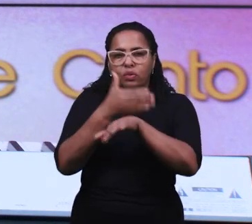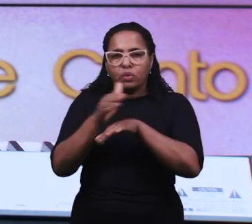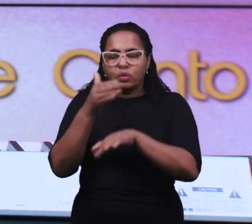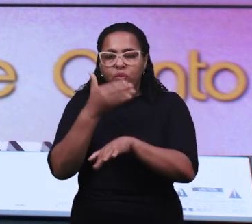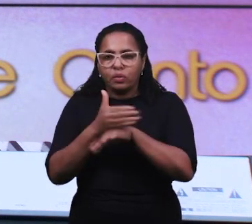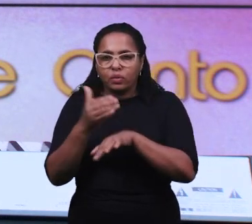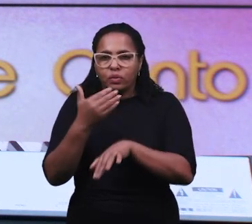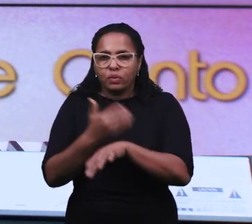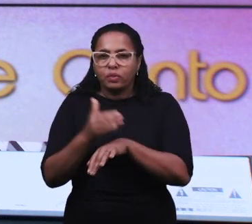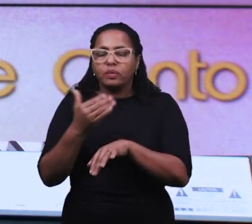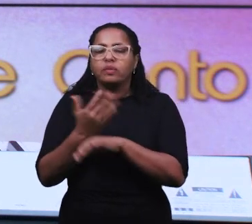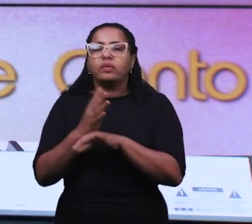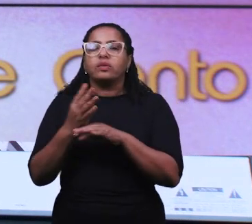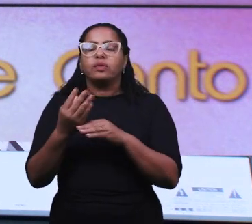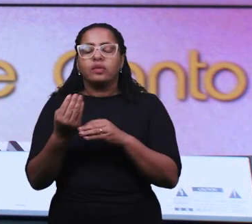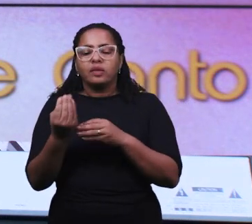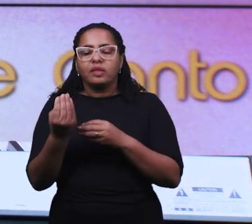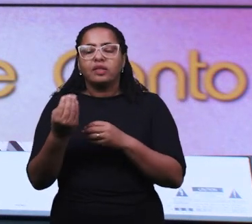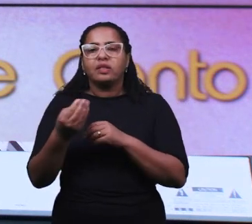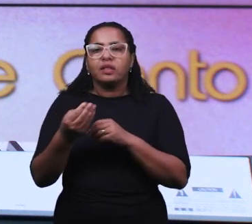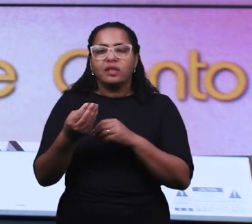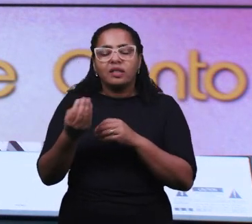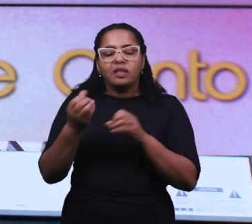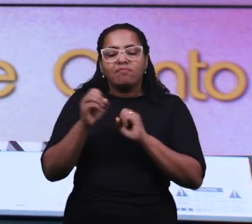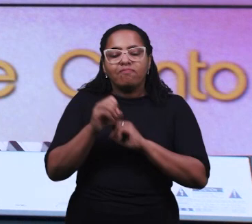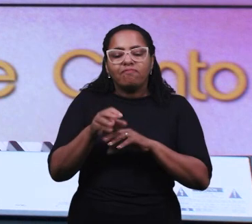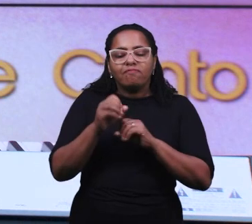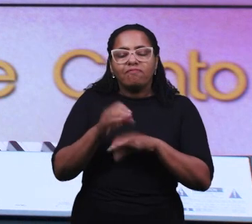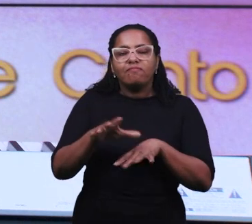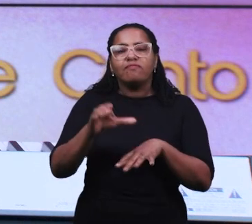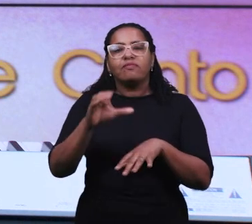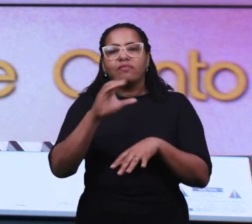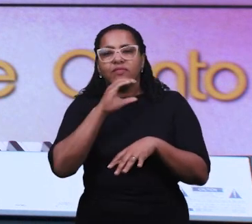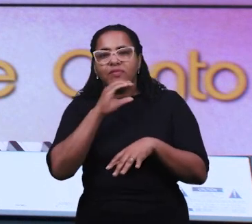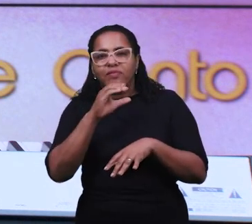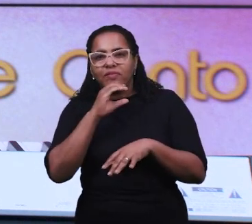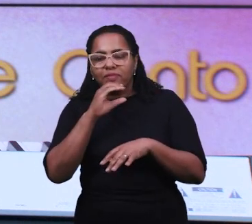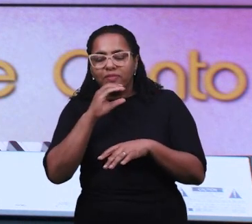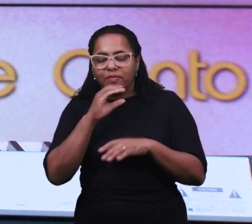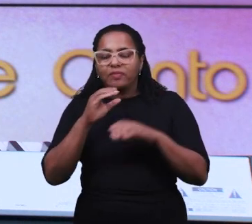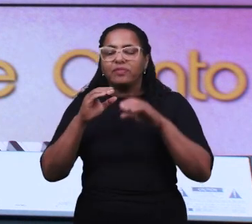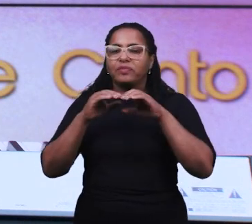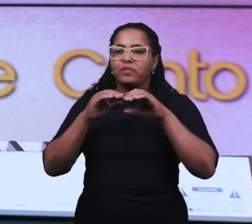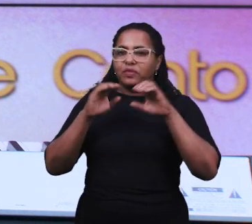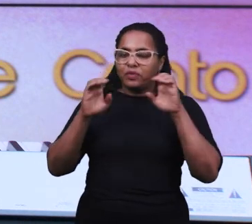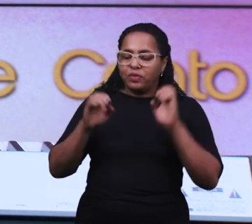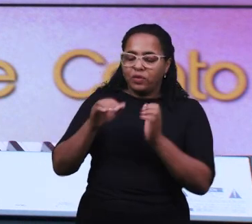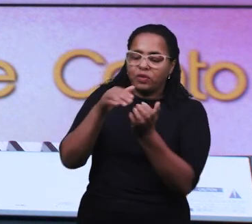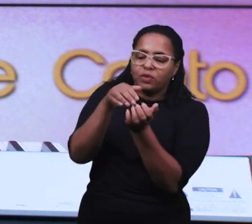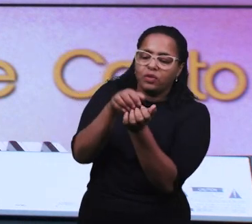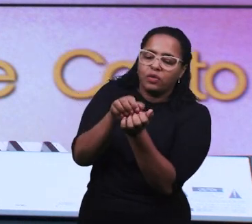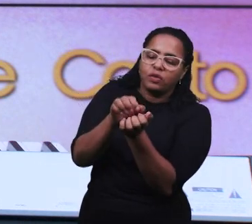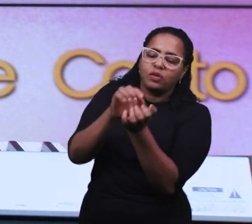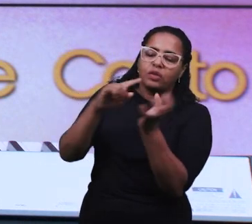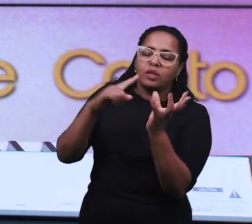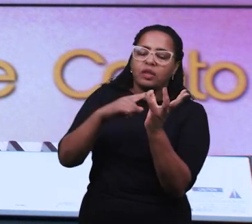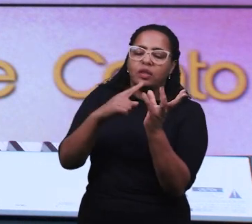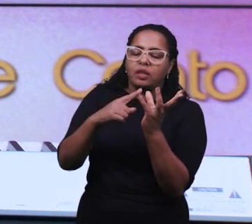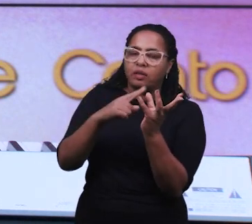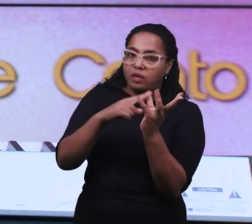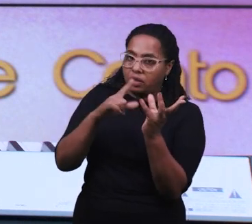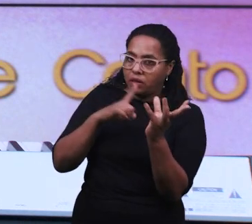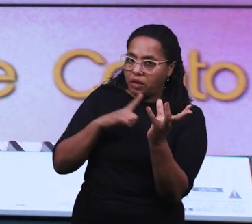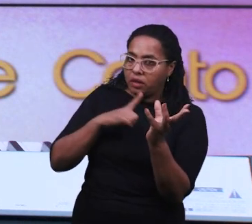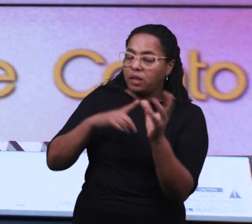esses exercícios serão aplicados conforme o conhecimento da posição, da postura das